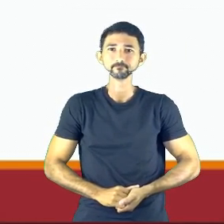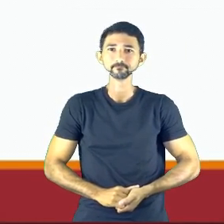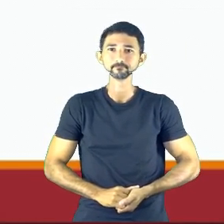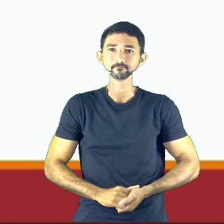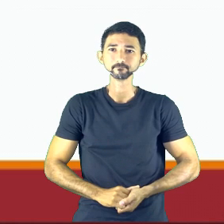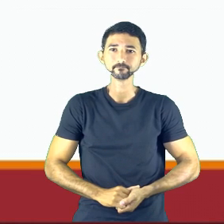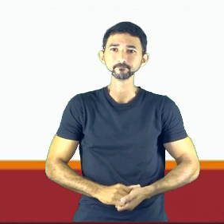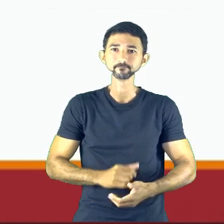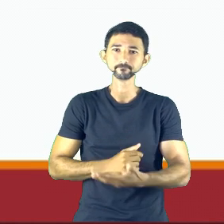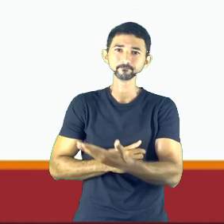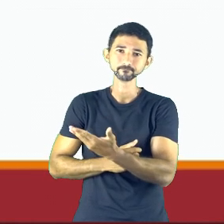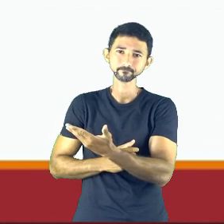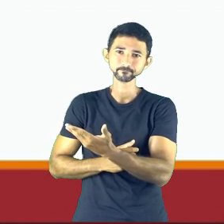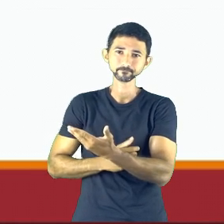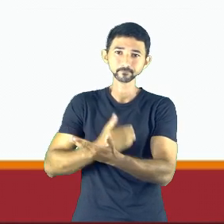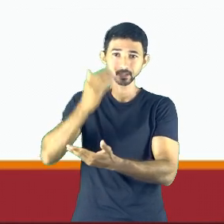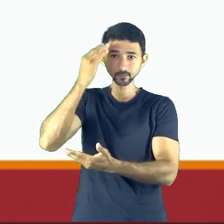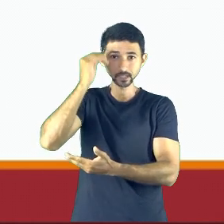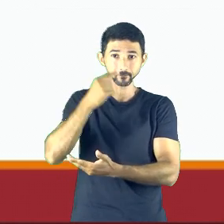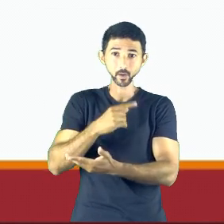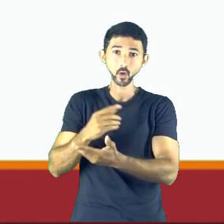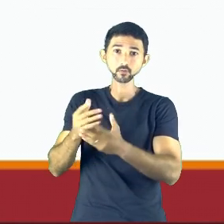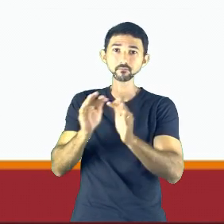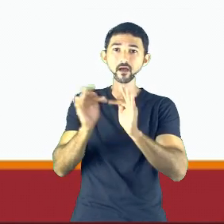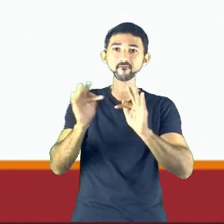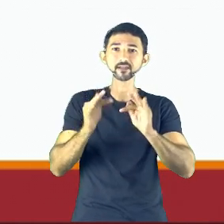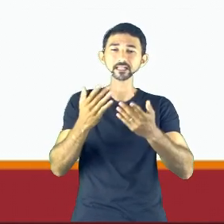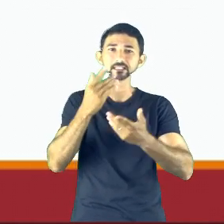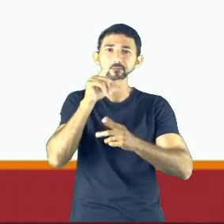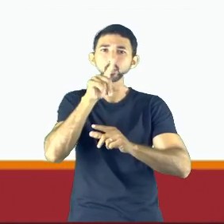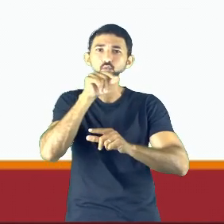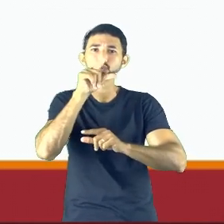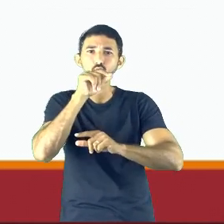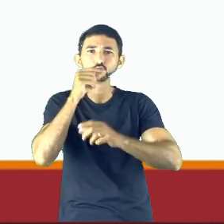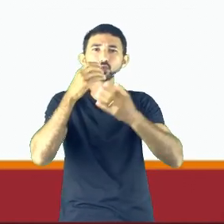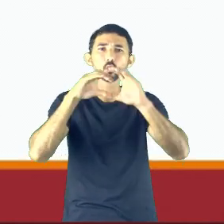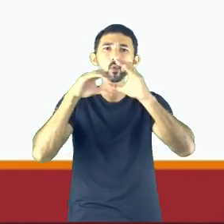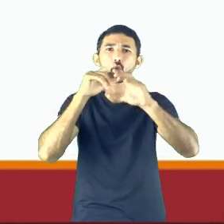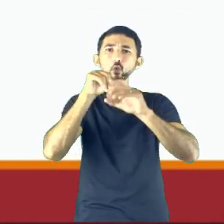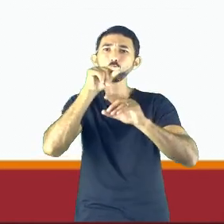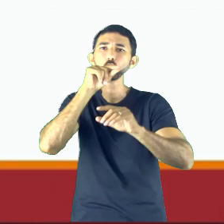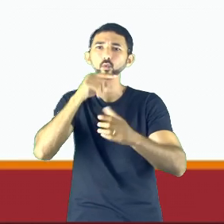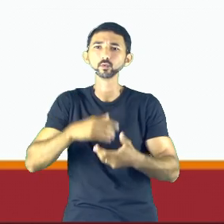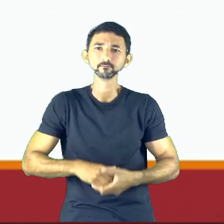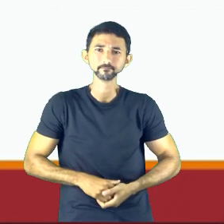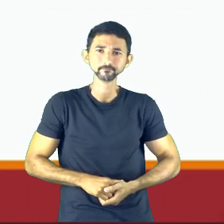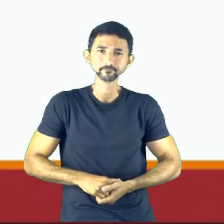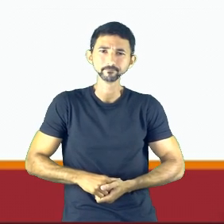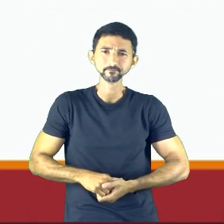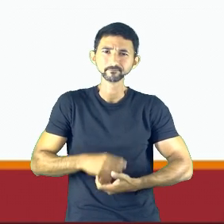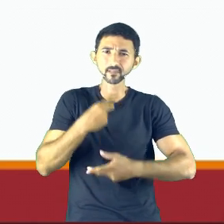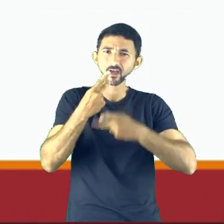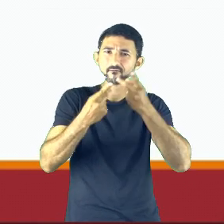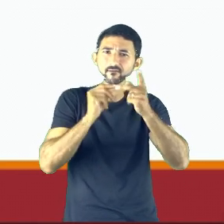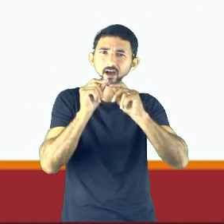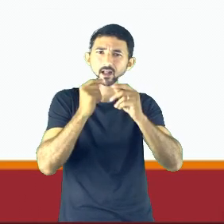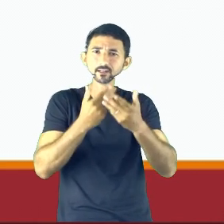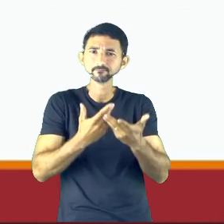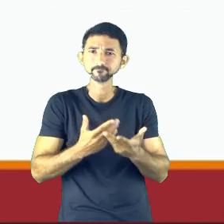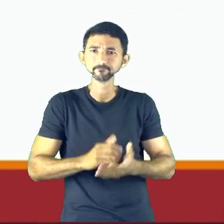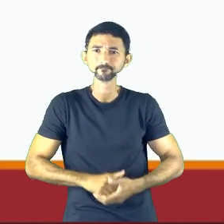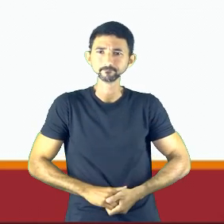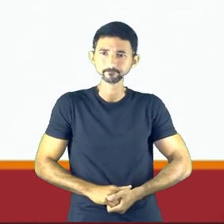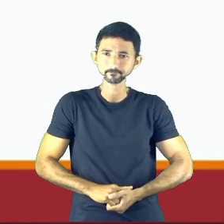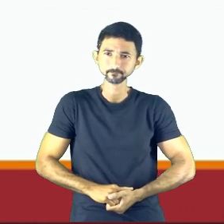que trava-língua será? Olha só, você sabia que o sabiá sabia assobiar? E aí, lembraram qual era o